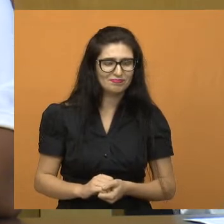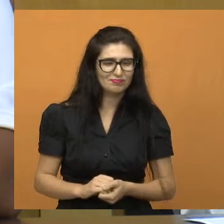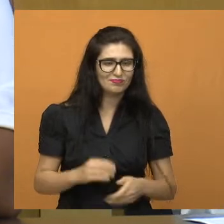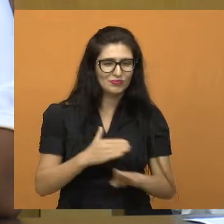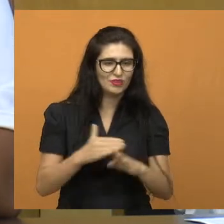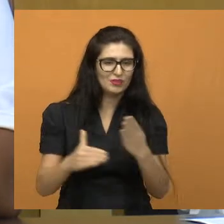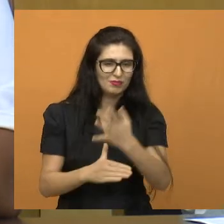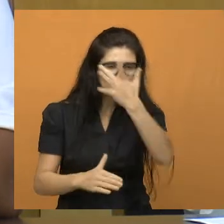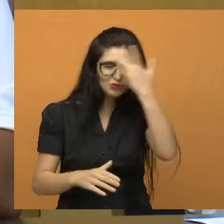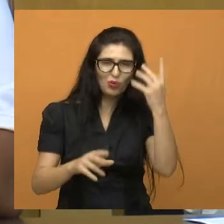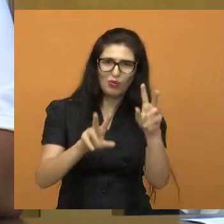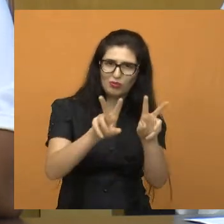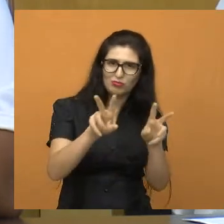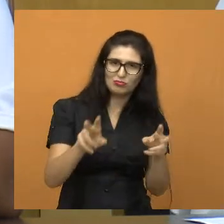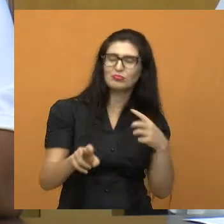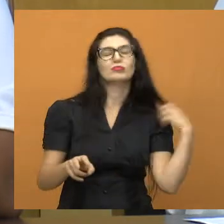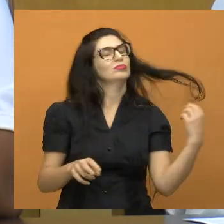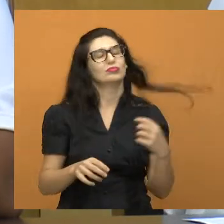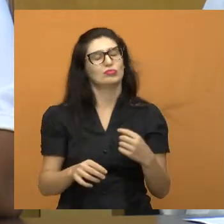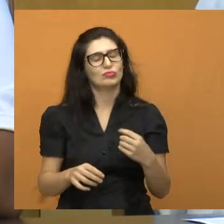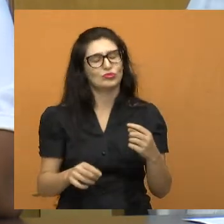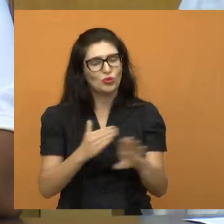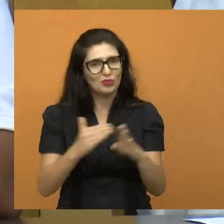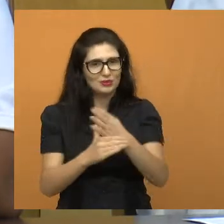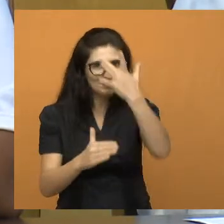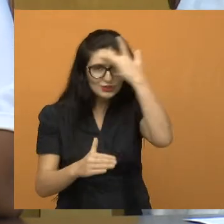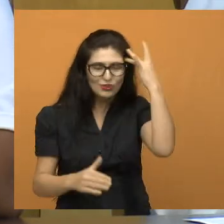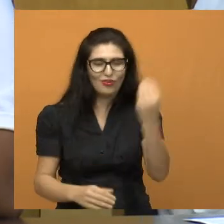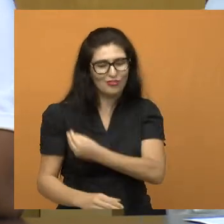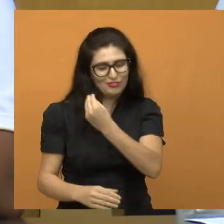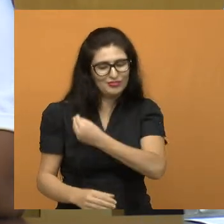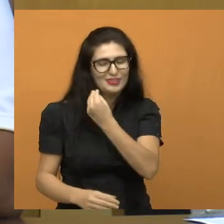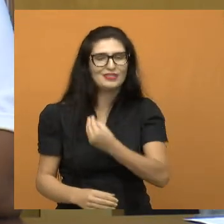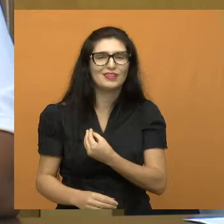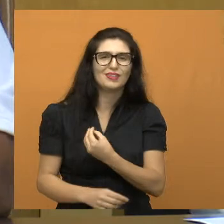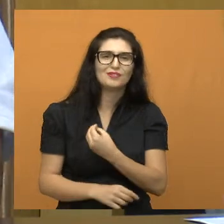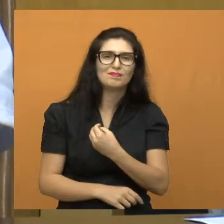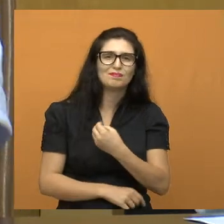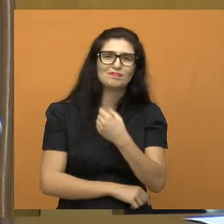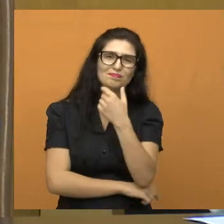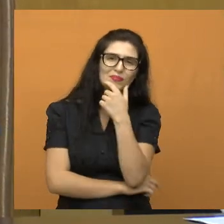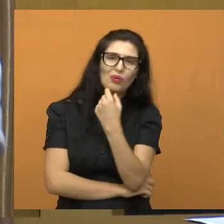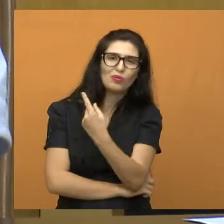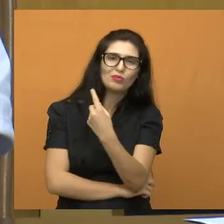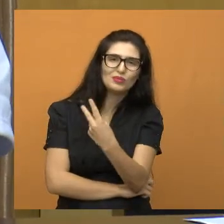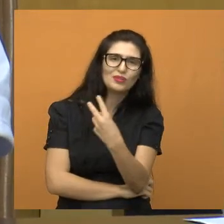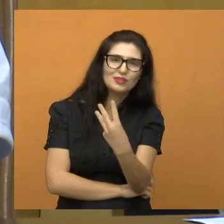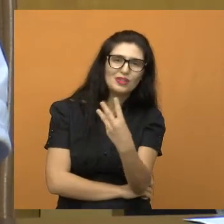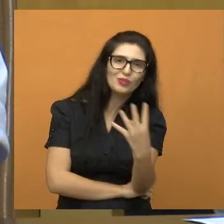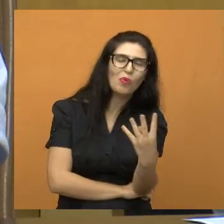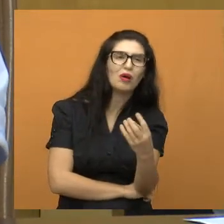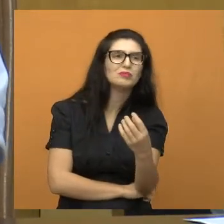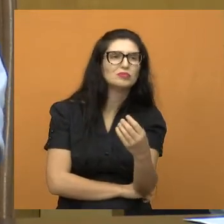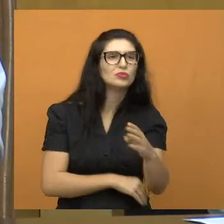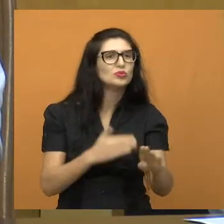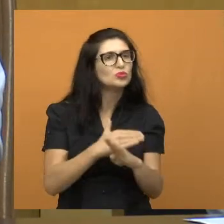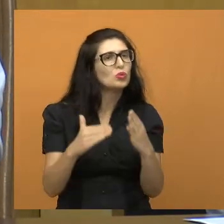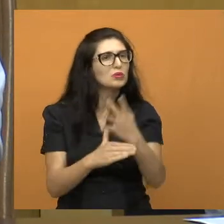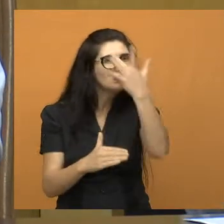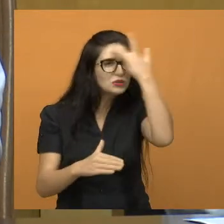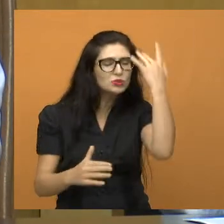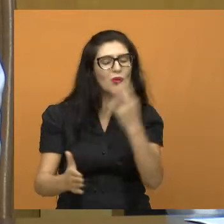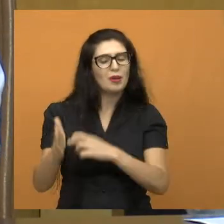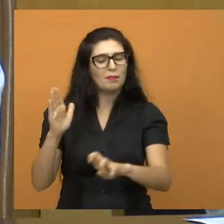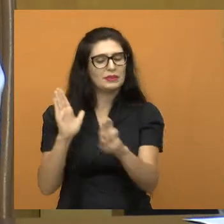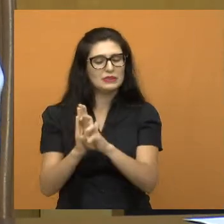aqui, Tem 1, 2, 3, 4, acho que estão todos os representantes da Diocese hoje